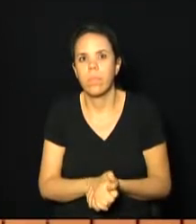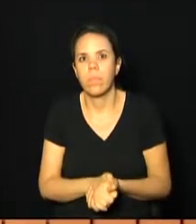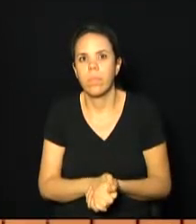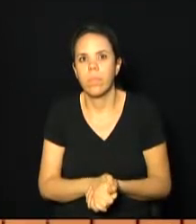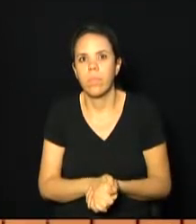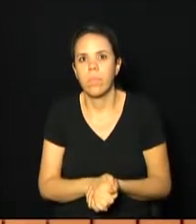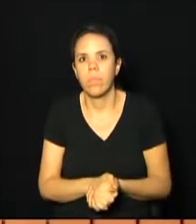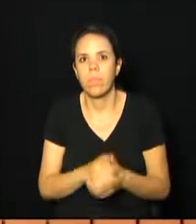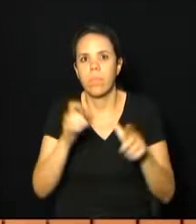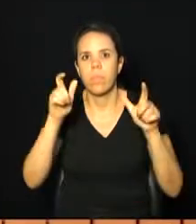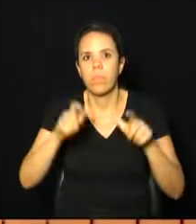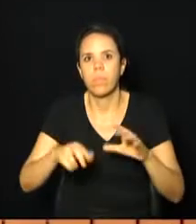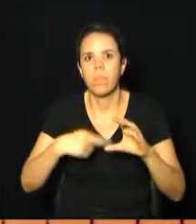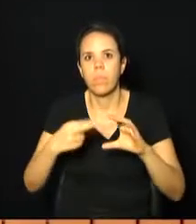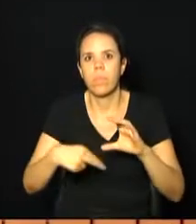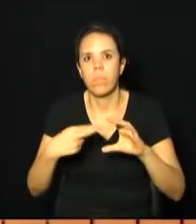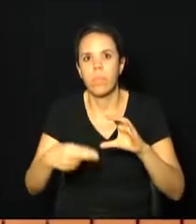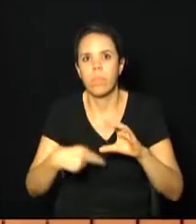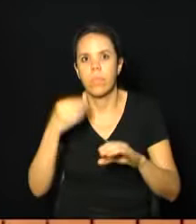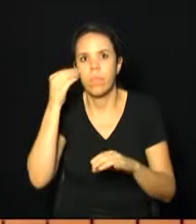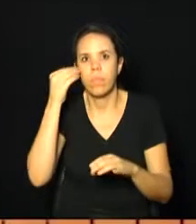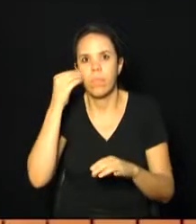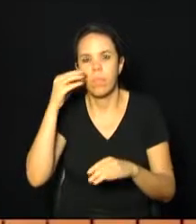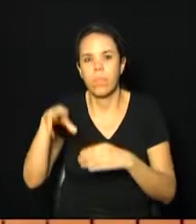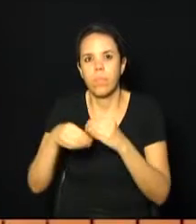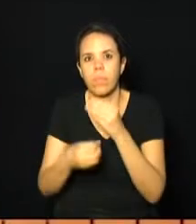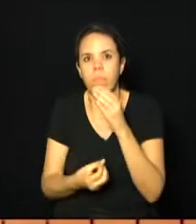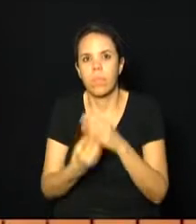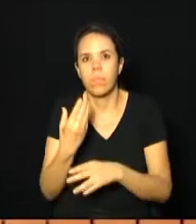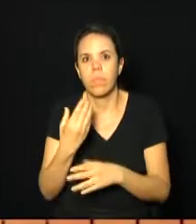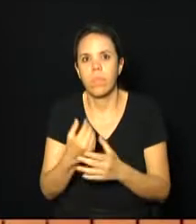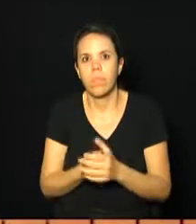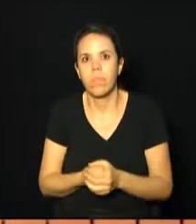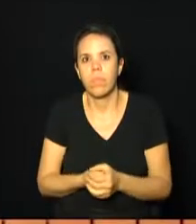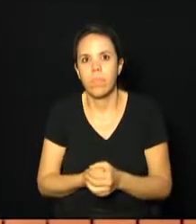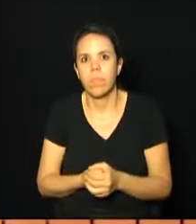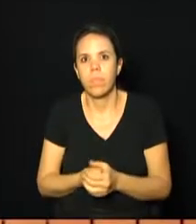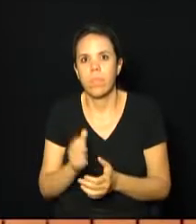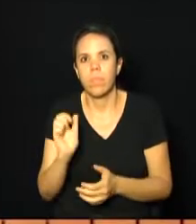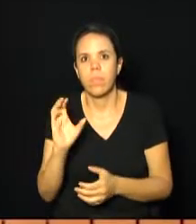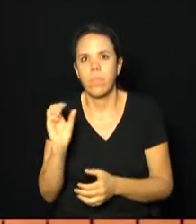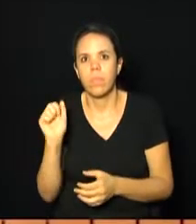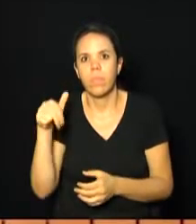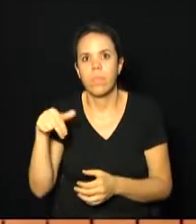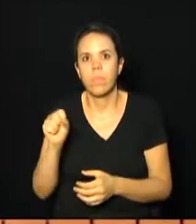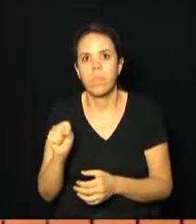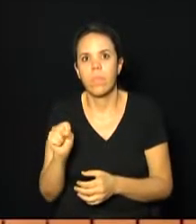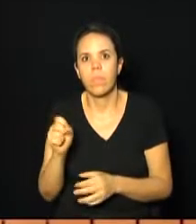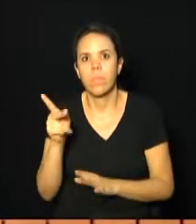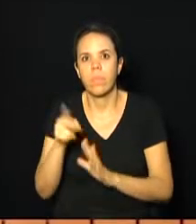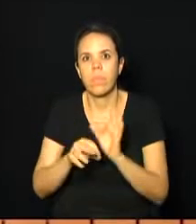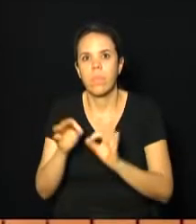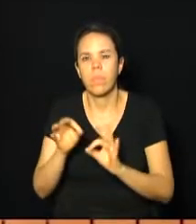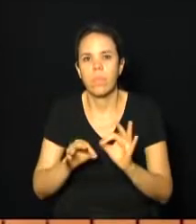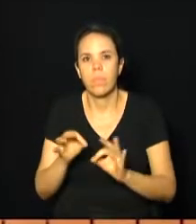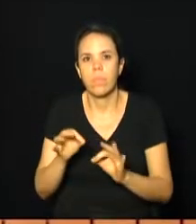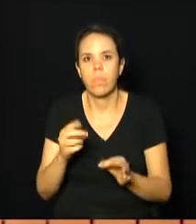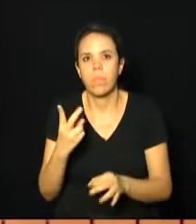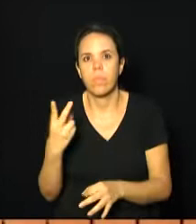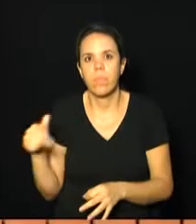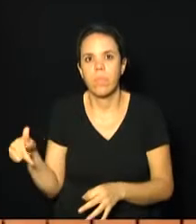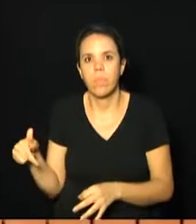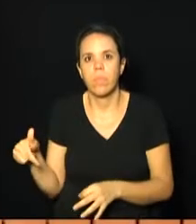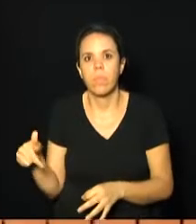o ponto de reciclado que a gente está tentando implantar nas CANs, né? Estamos com esse projeto na CAN 127